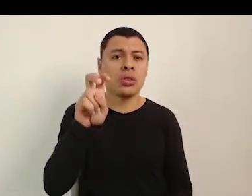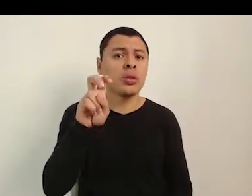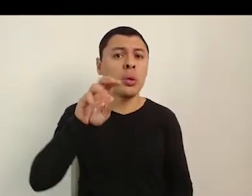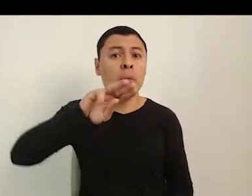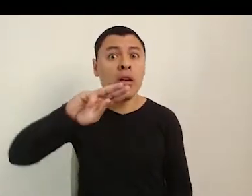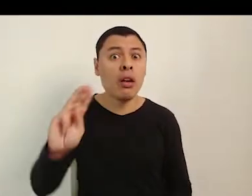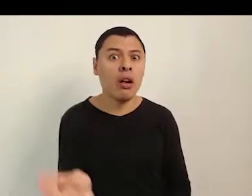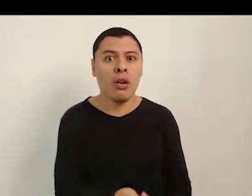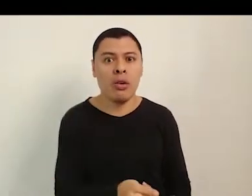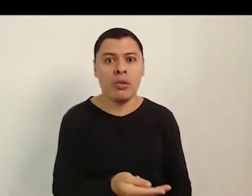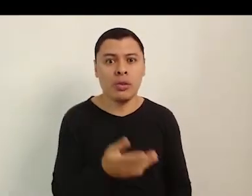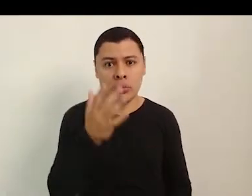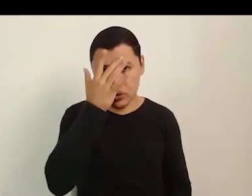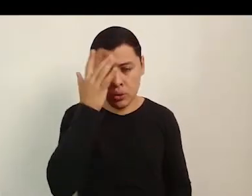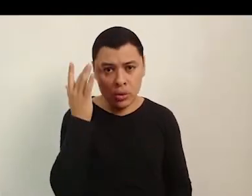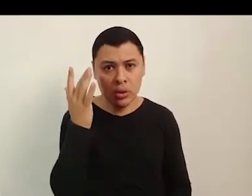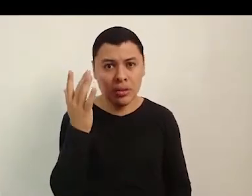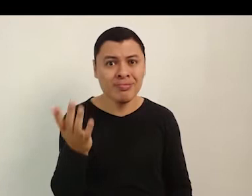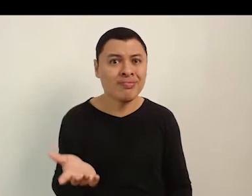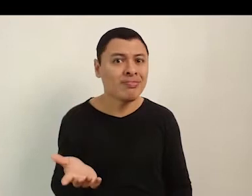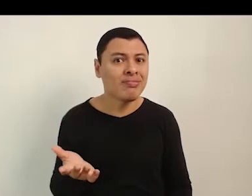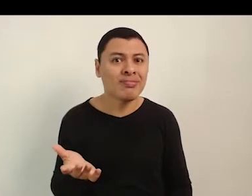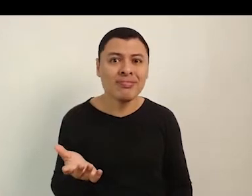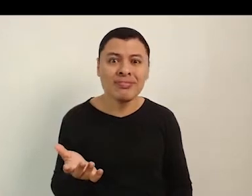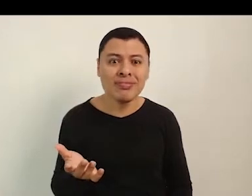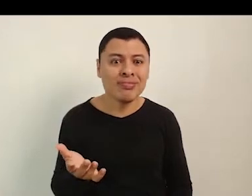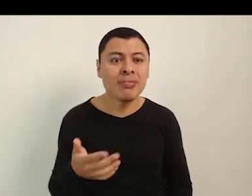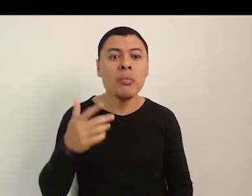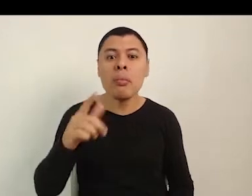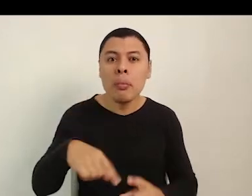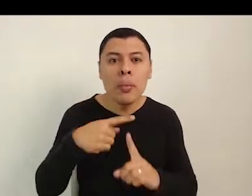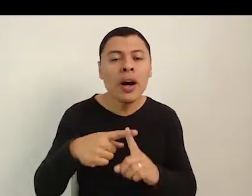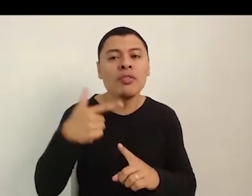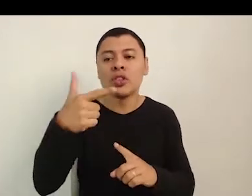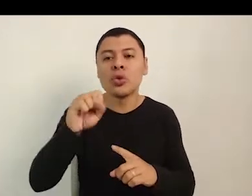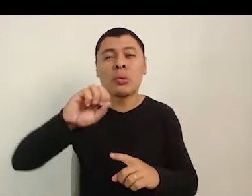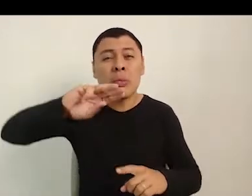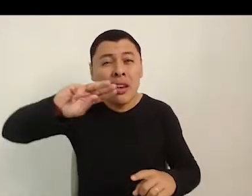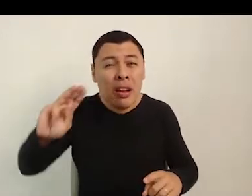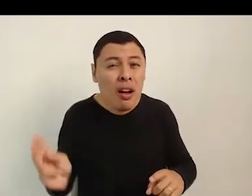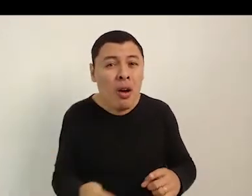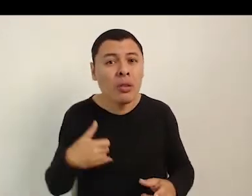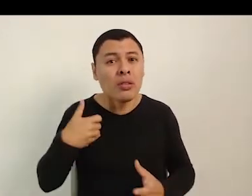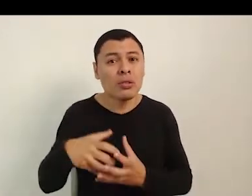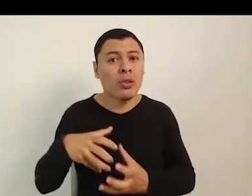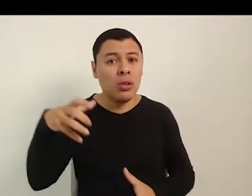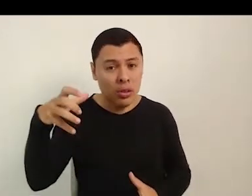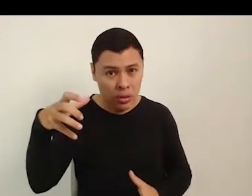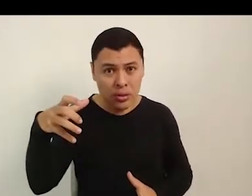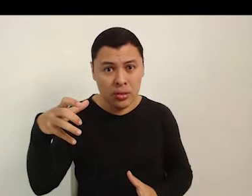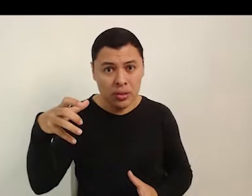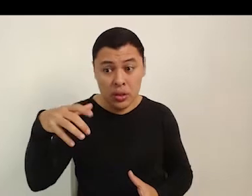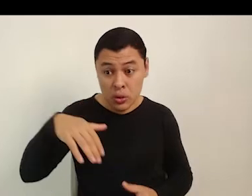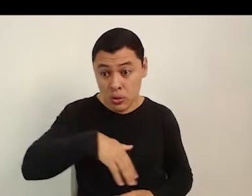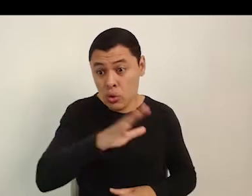pessoas. Né? Somado a isso tudo aos 28 milhões de idosos, somado ao fato que de todos esses,